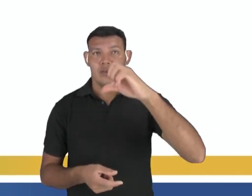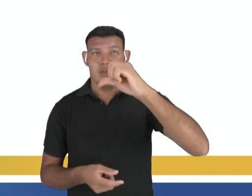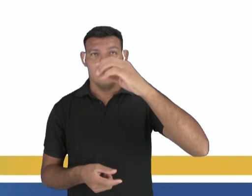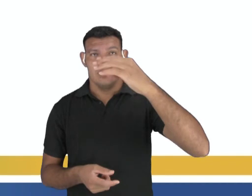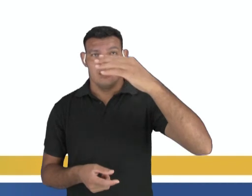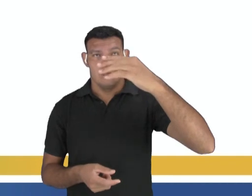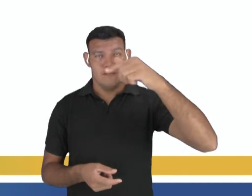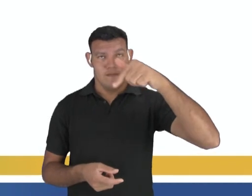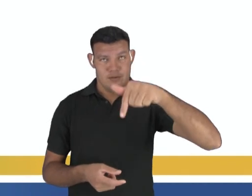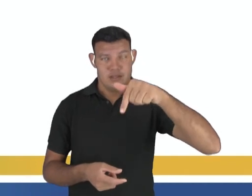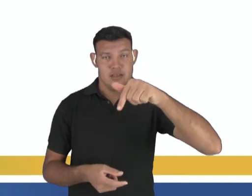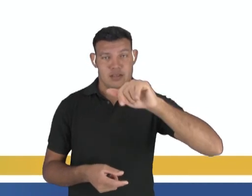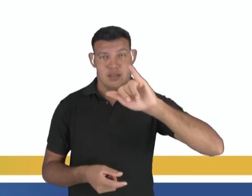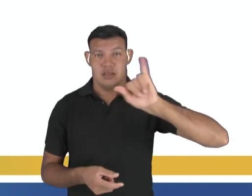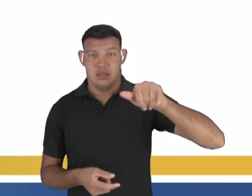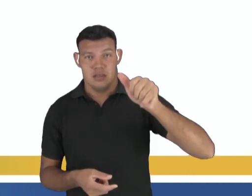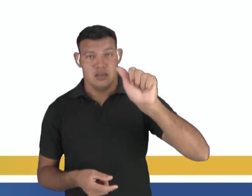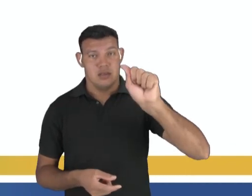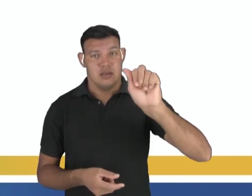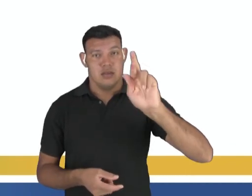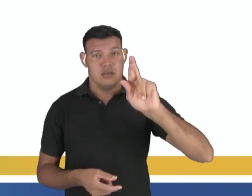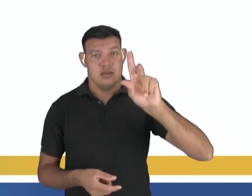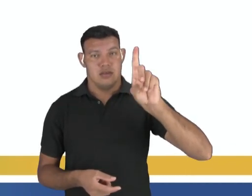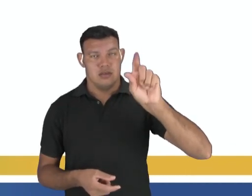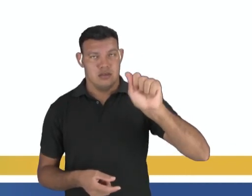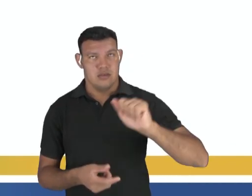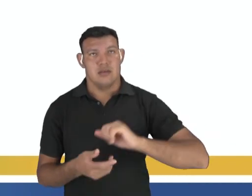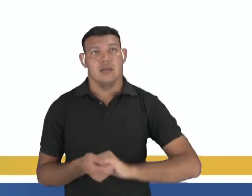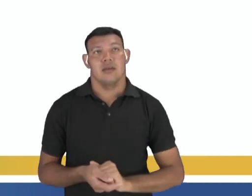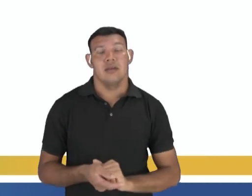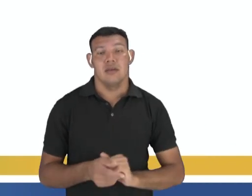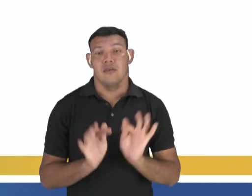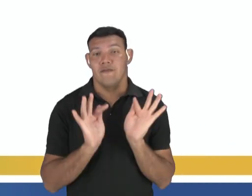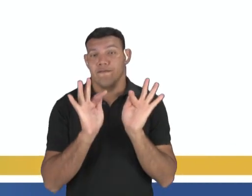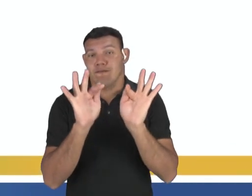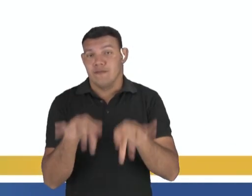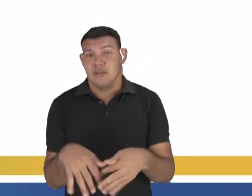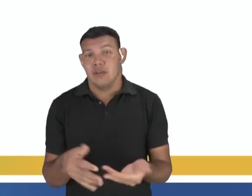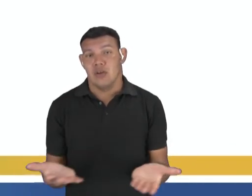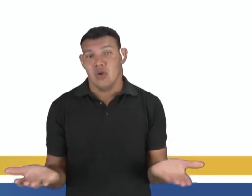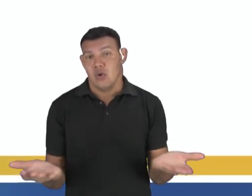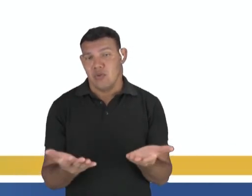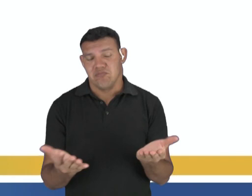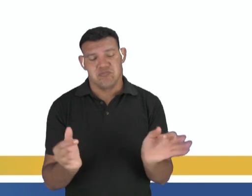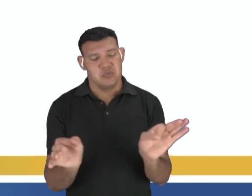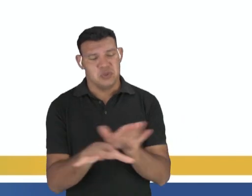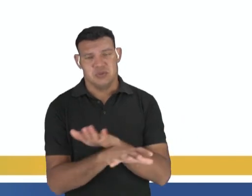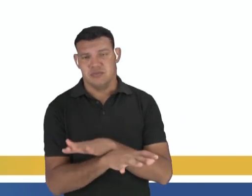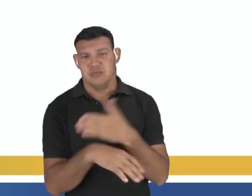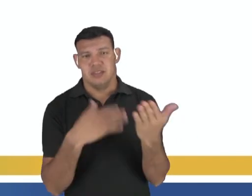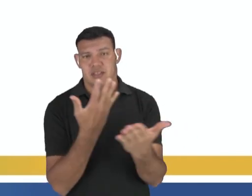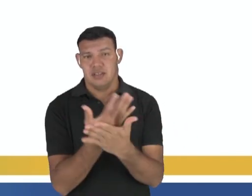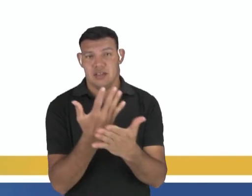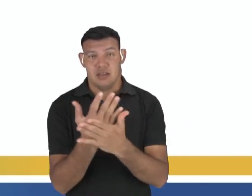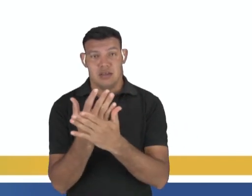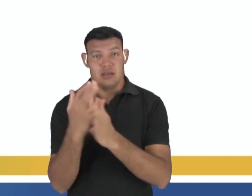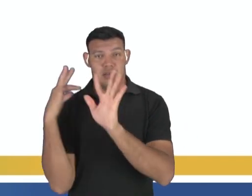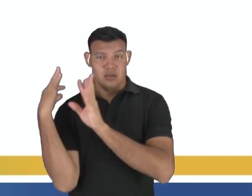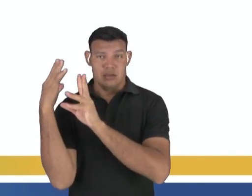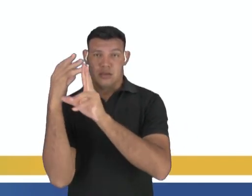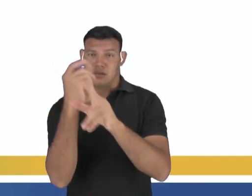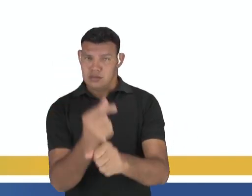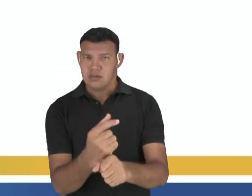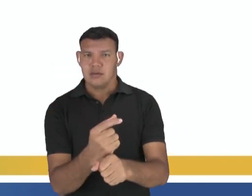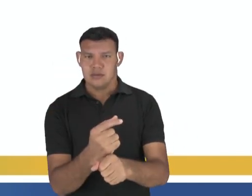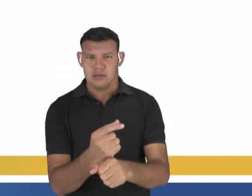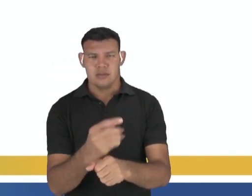1,97 jardas, ok? Então essa seria a medida da altura em jardas. Então, finalizando, e por hoje é só. Em nossa aula